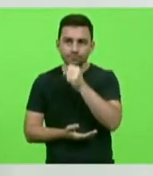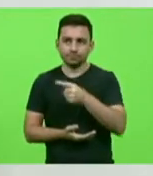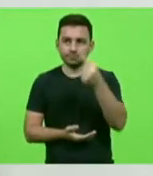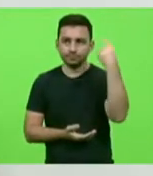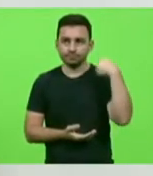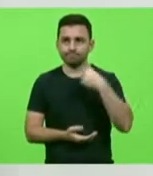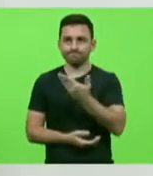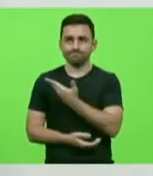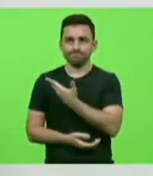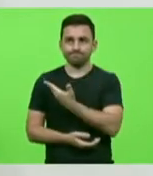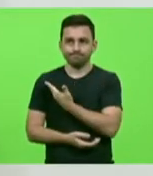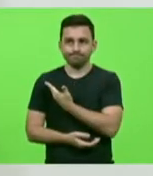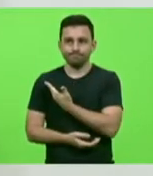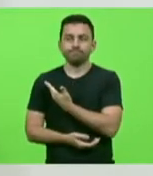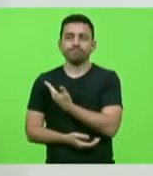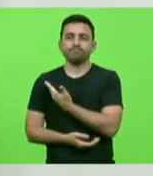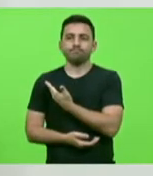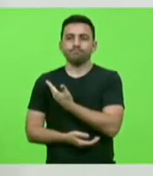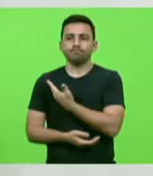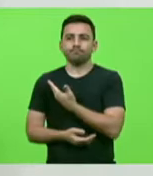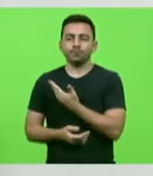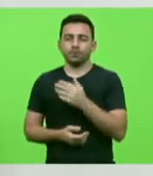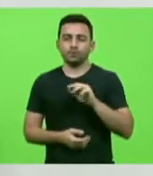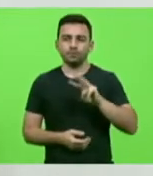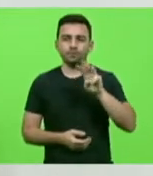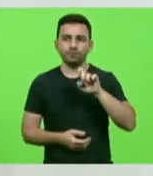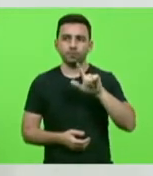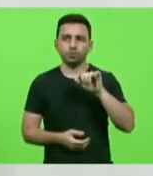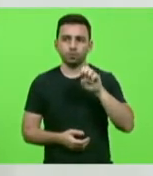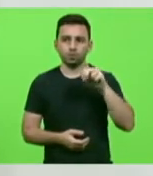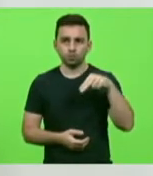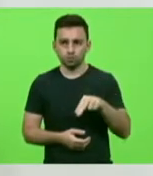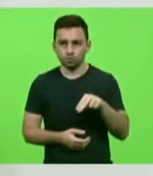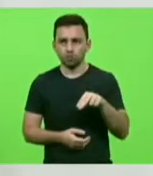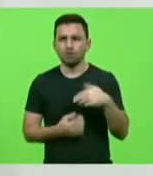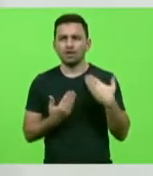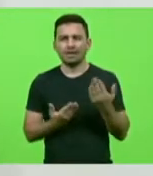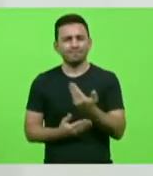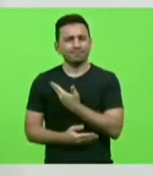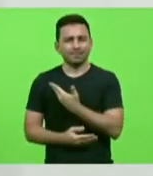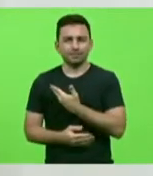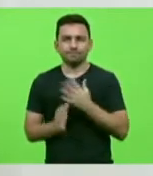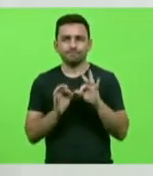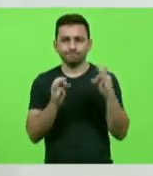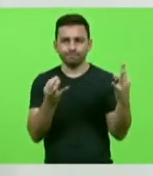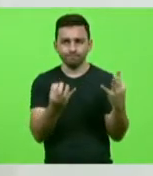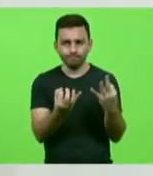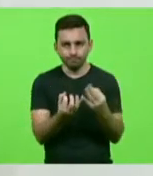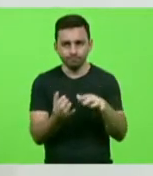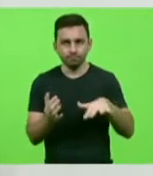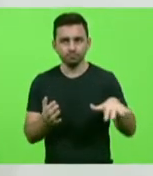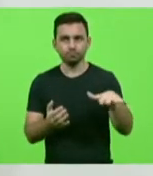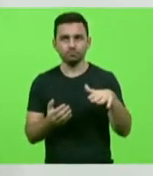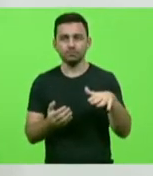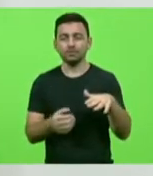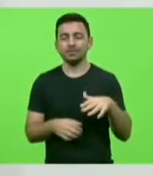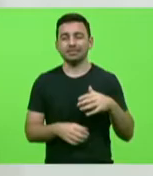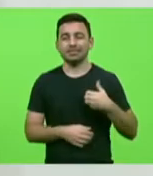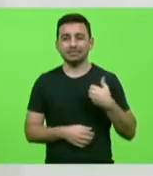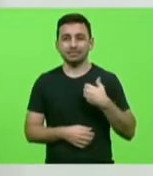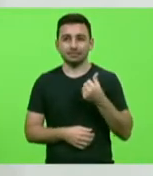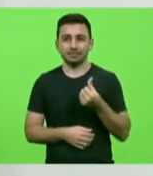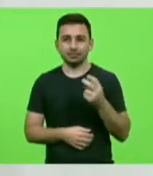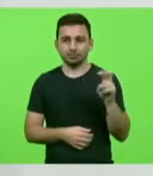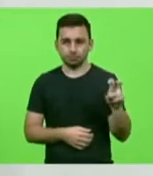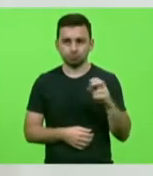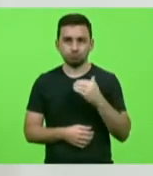nosso amigo reverendo Wilson Zabel, muito amigo da família, que nos deixou aos 65 anos, mais